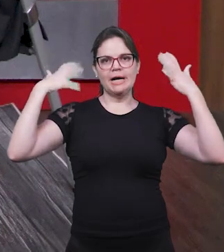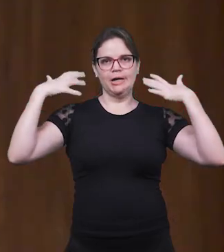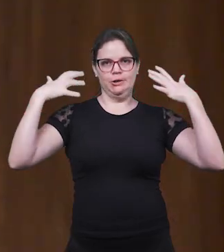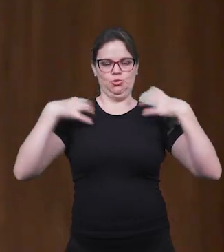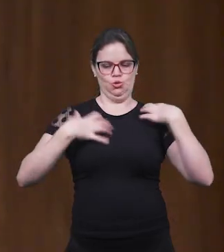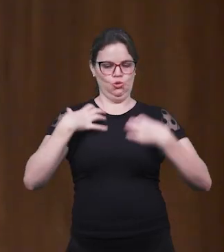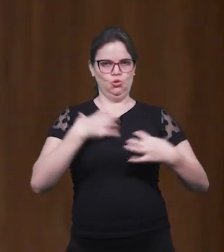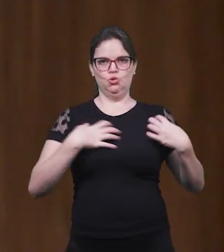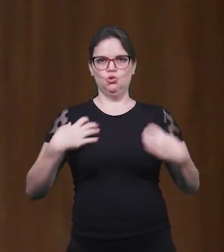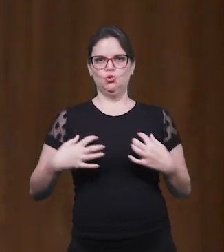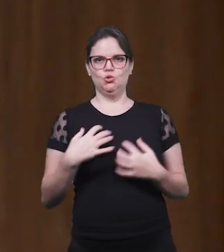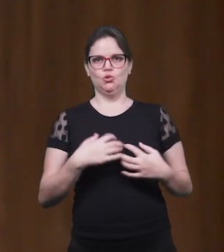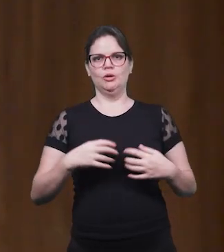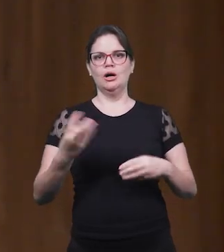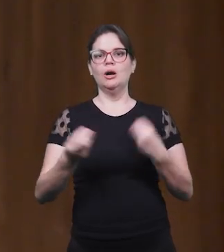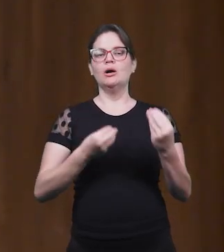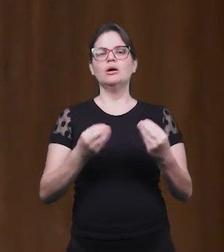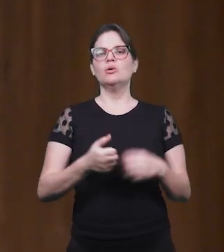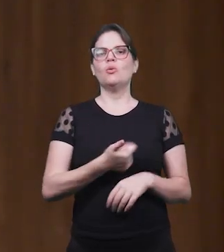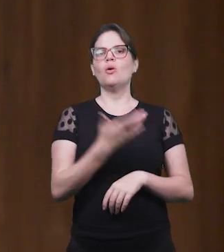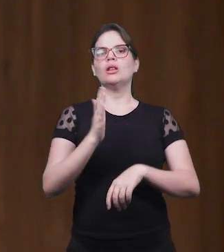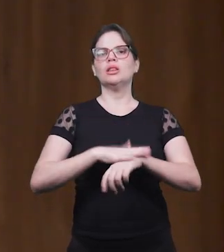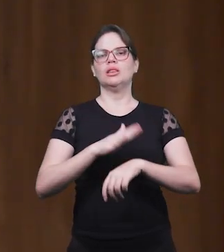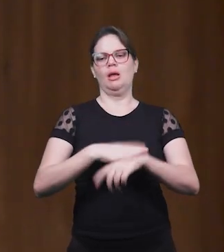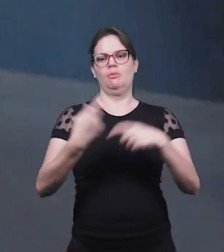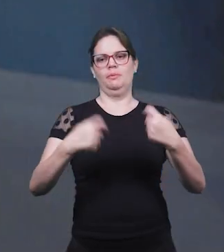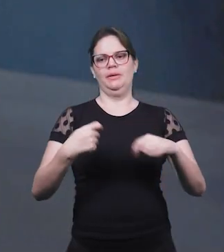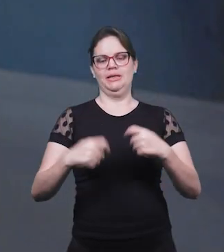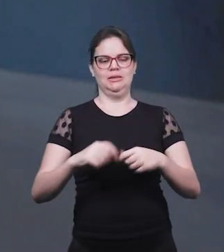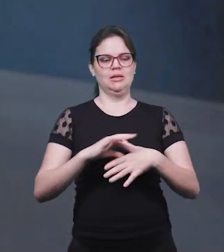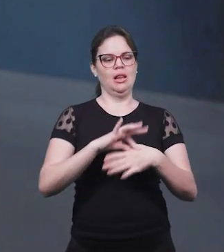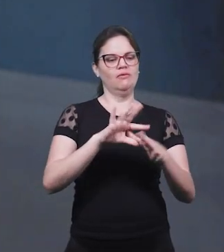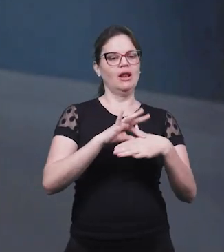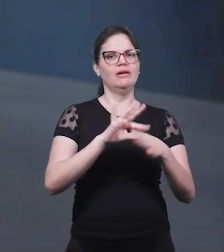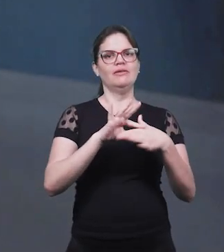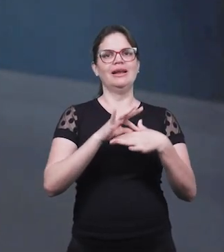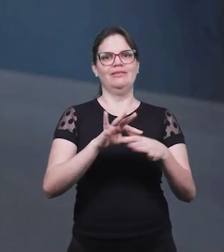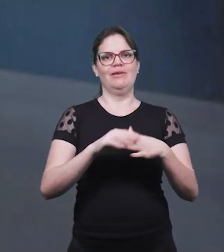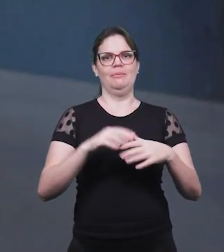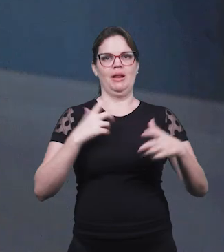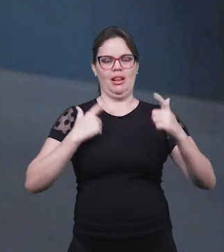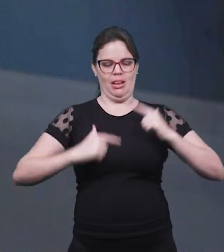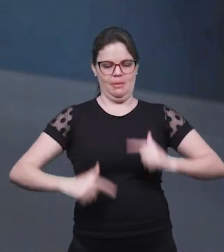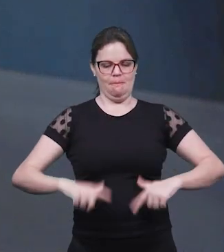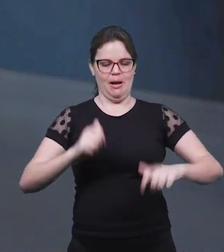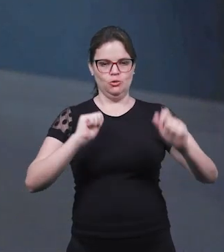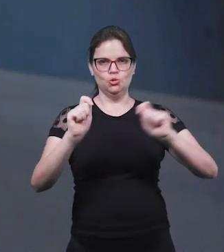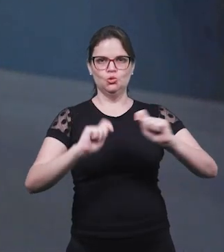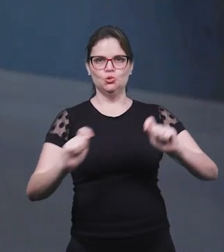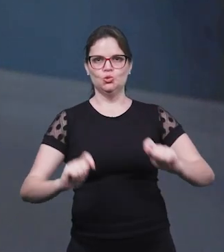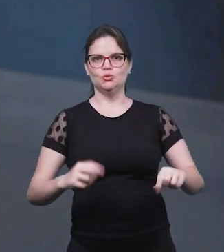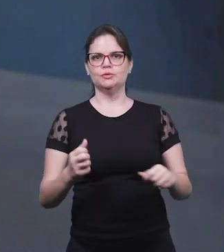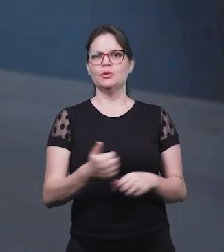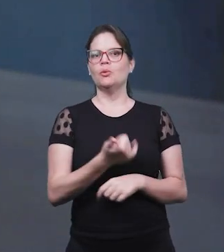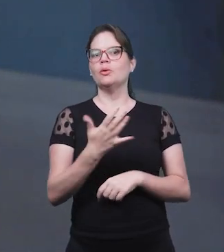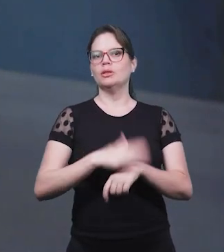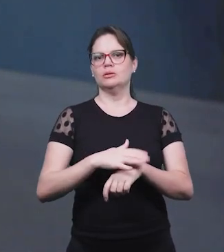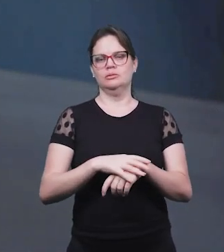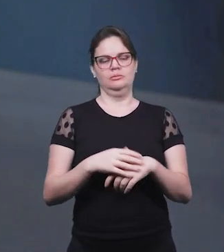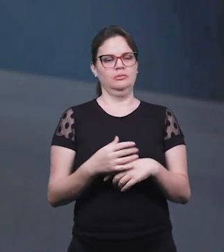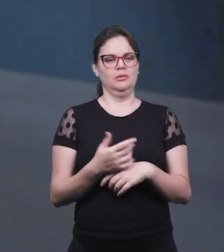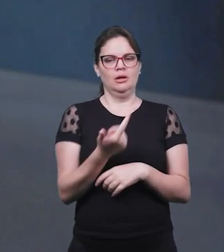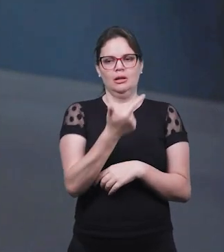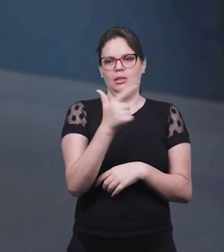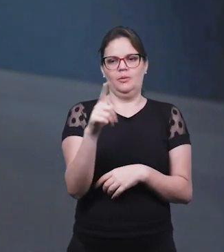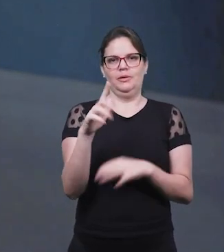com que frequência deve-se dar o banho no animal? Não tem uma receita, uma forma para